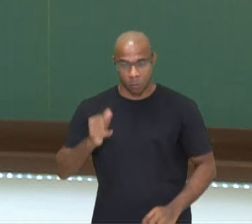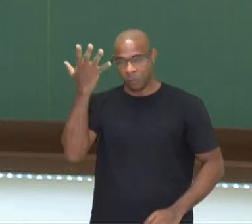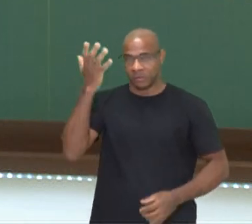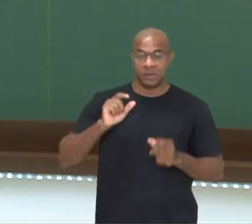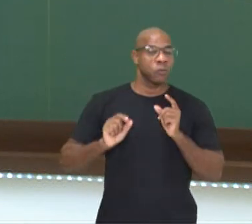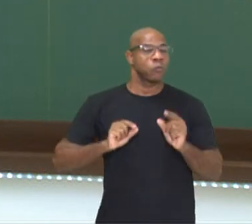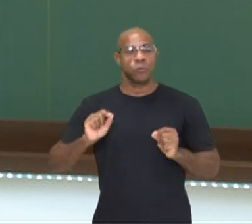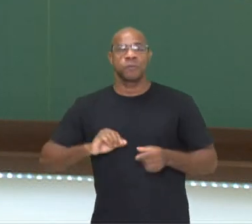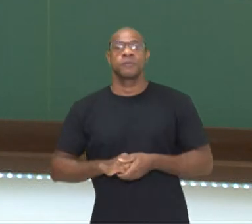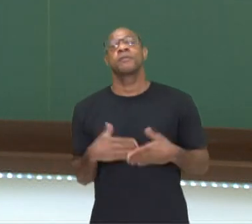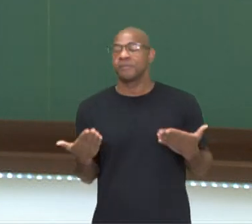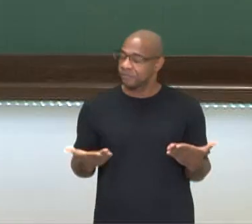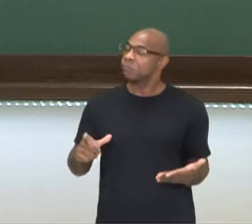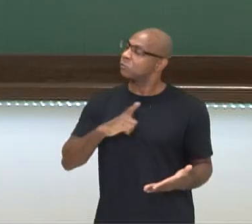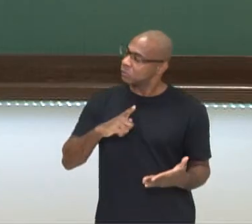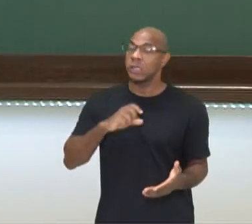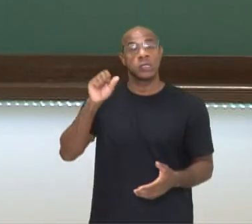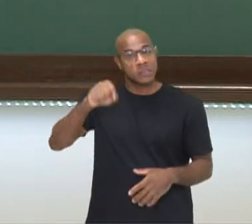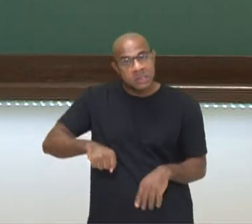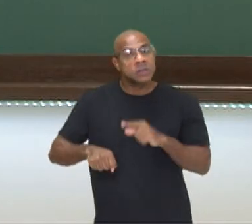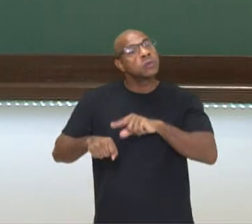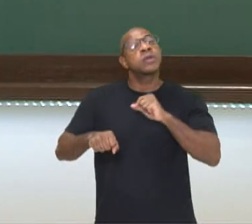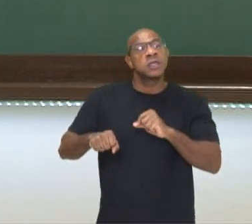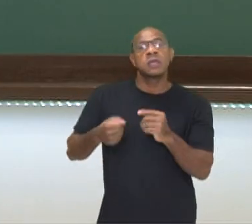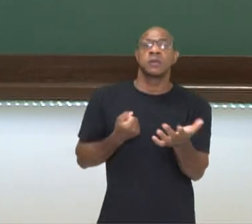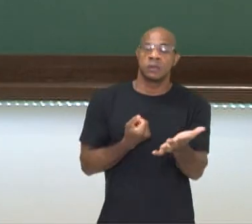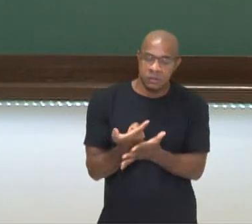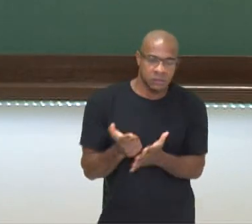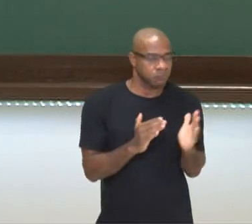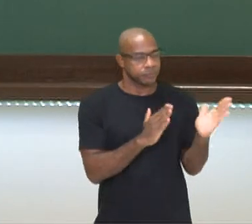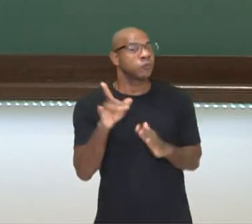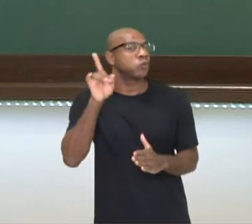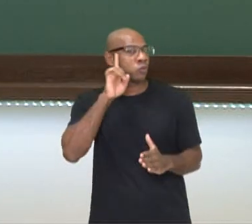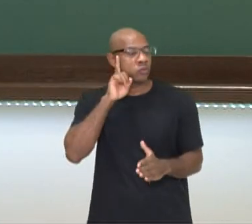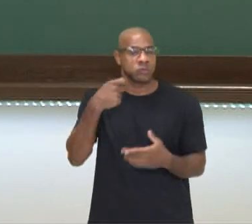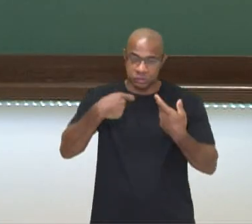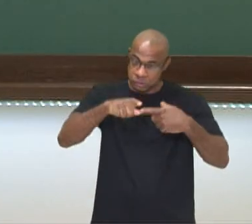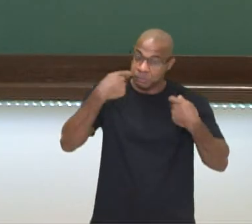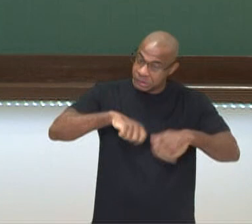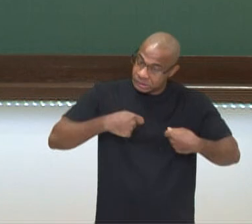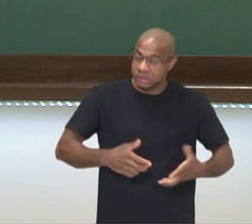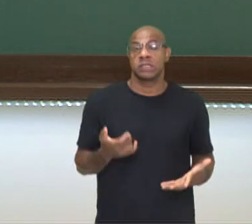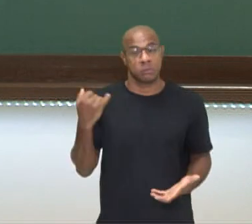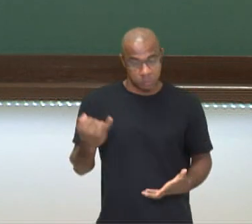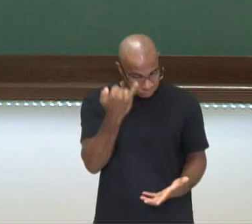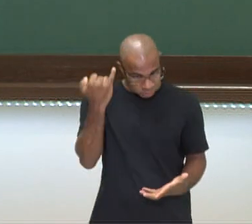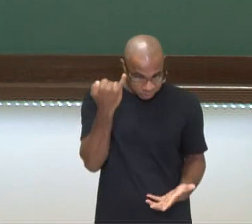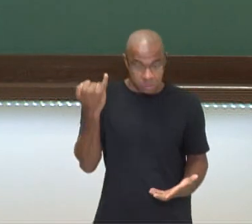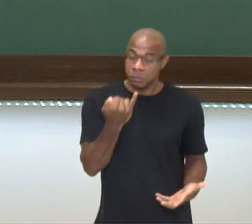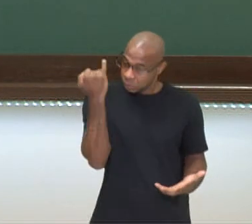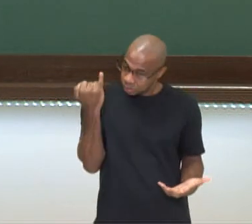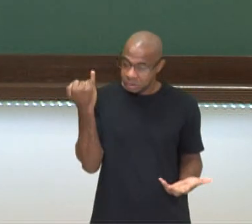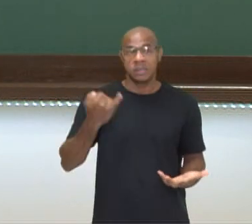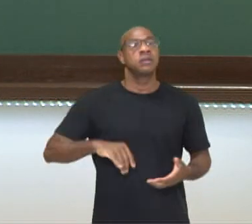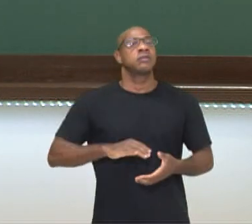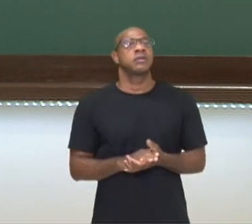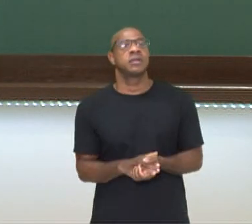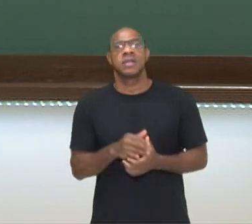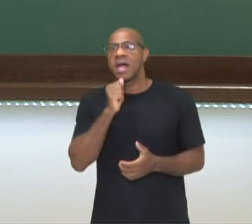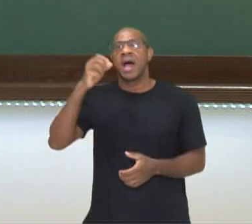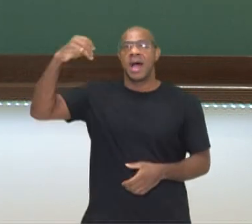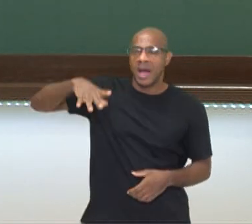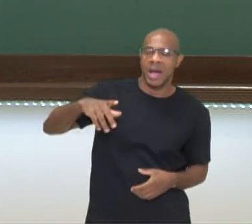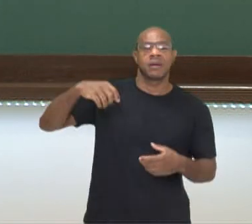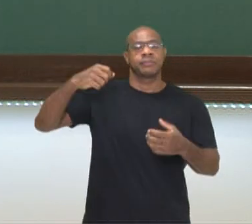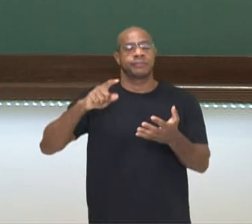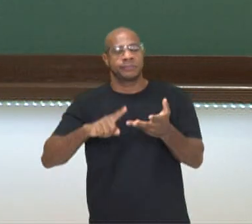tá? Então existe sim aquele consumo recorrente, diário, que todos os dias a gente tem que comer, a gente tem que tomar água, a gente tem que usar a